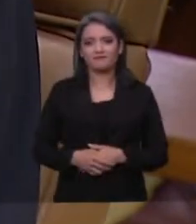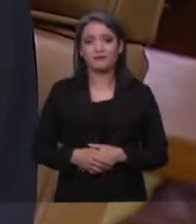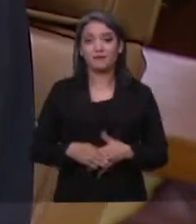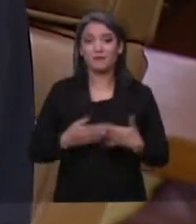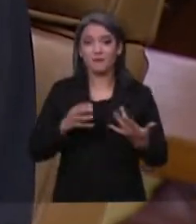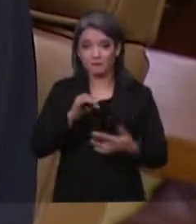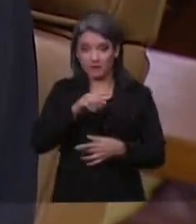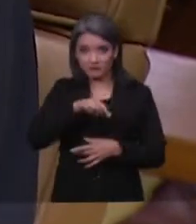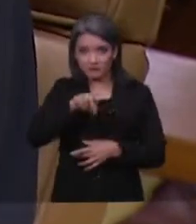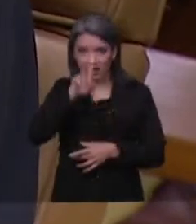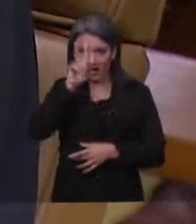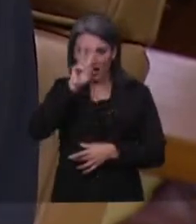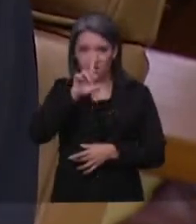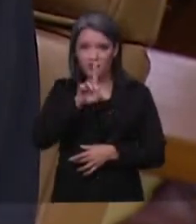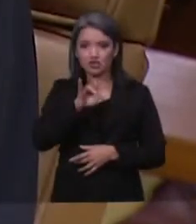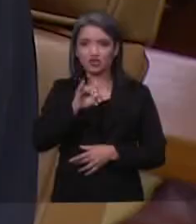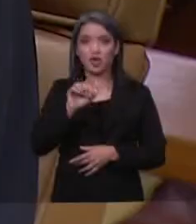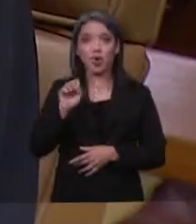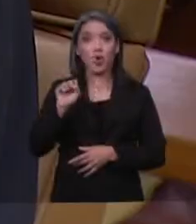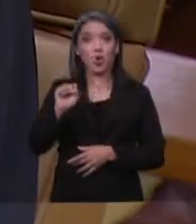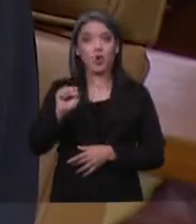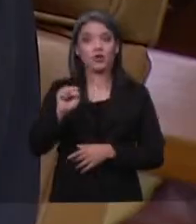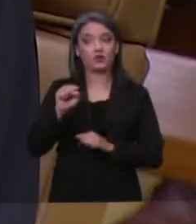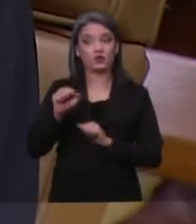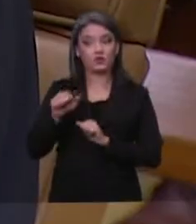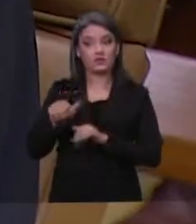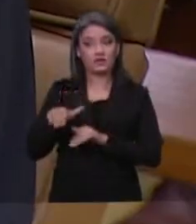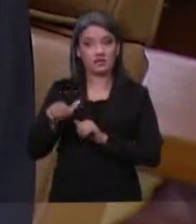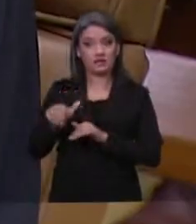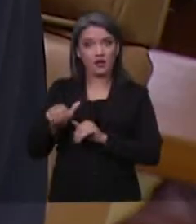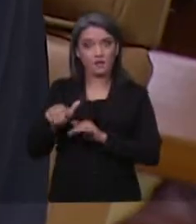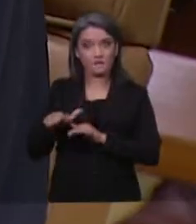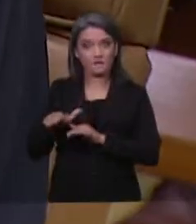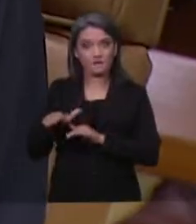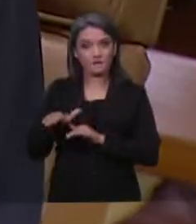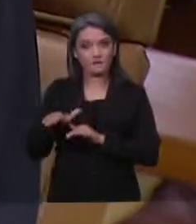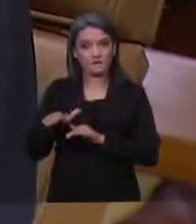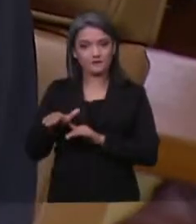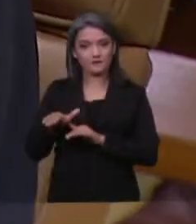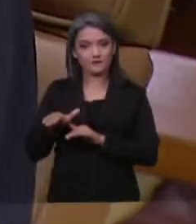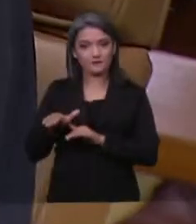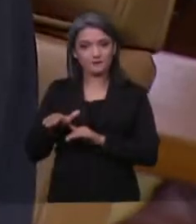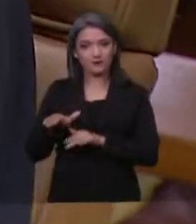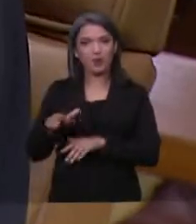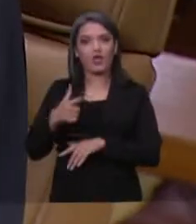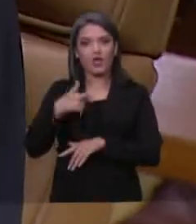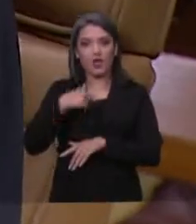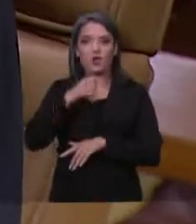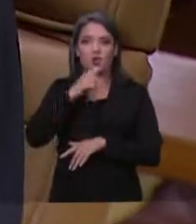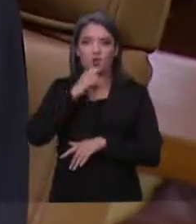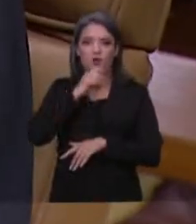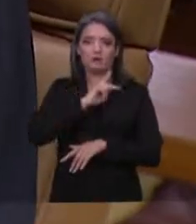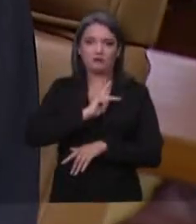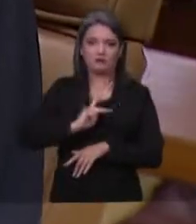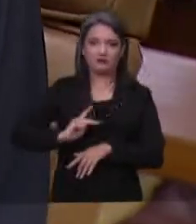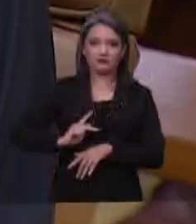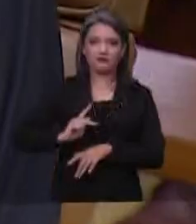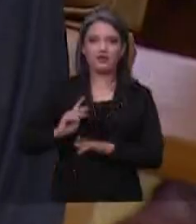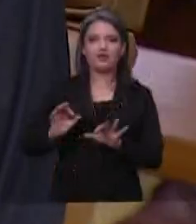recordam, no dia 8 de setembro, na data da minha gestão, que terminou em